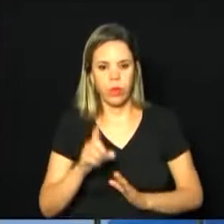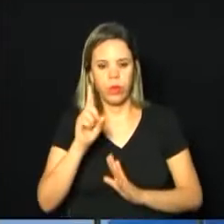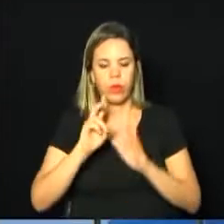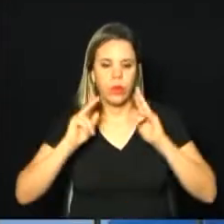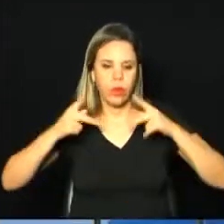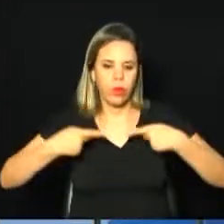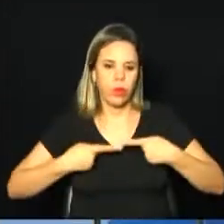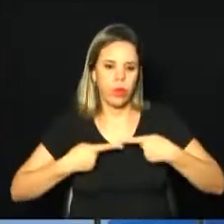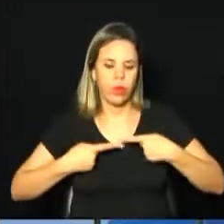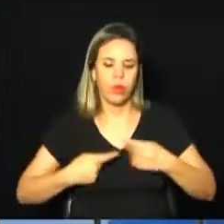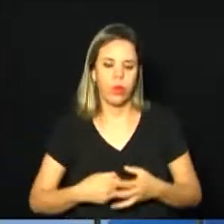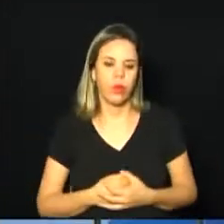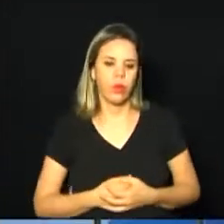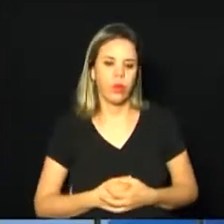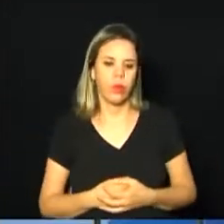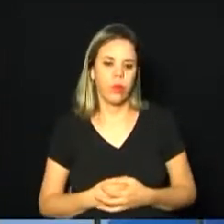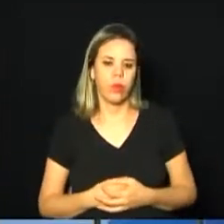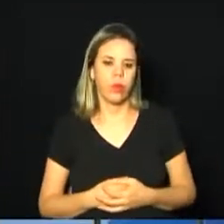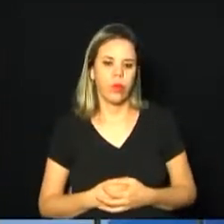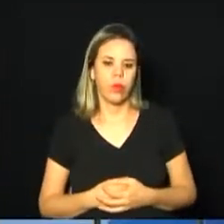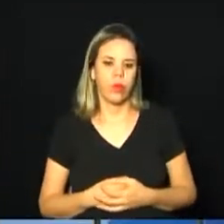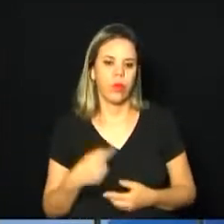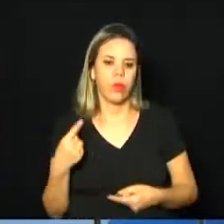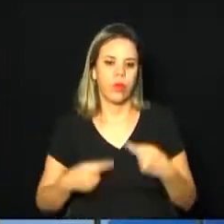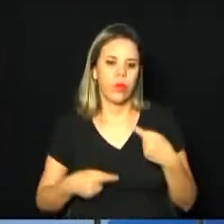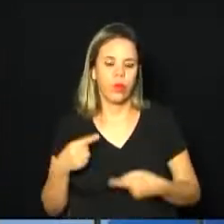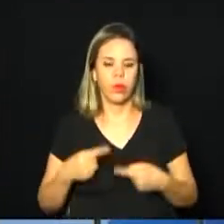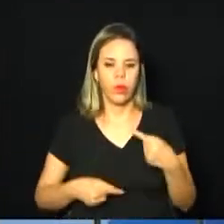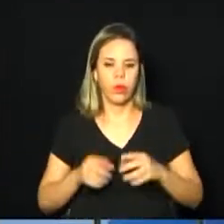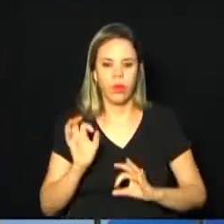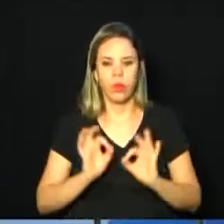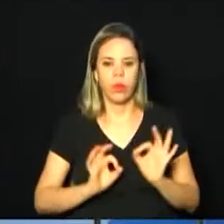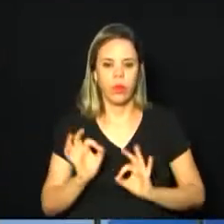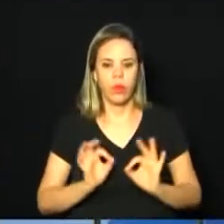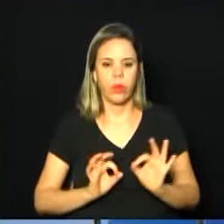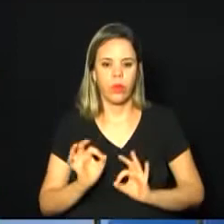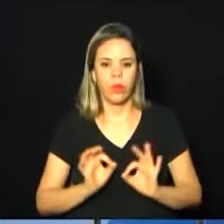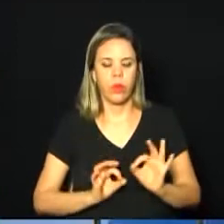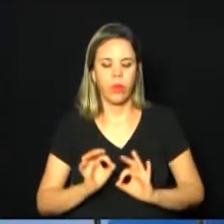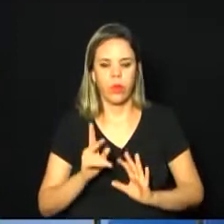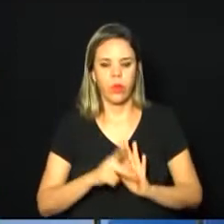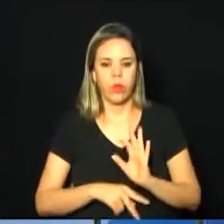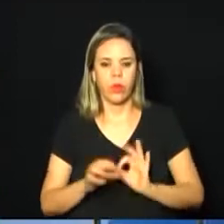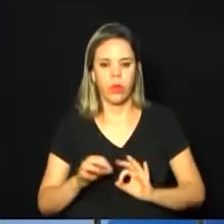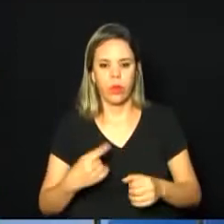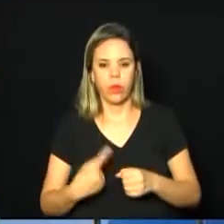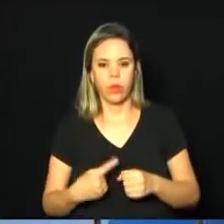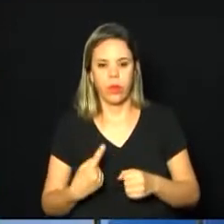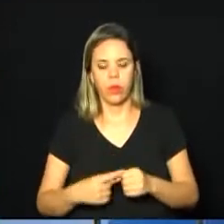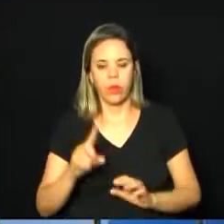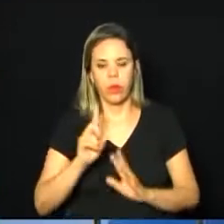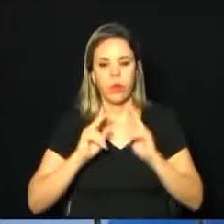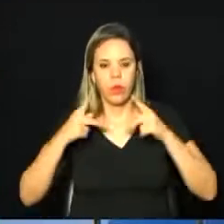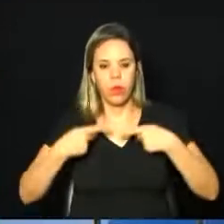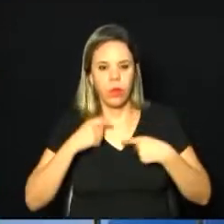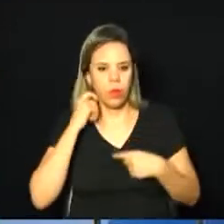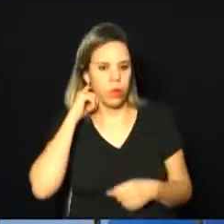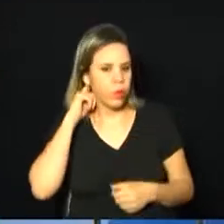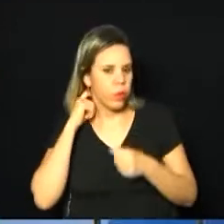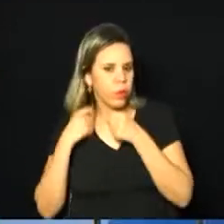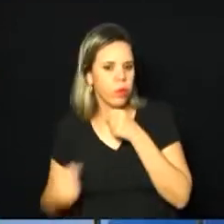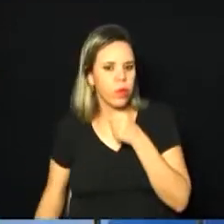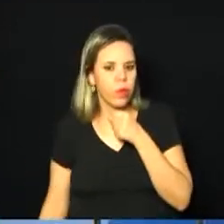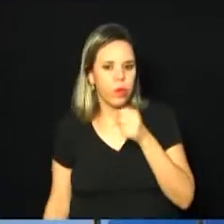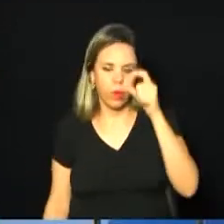Direitos Humanos da Câmara que discutir a elaboração de um plano Municipal de direitos humanos A